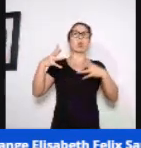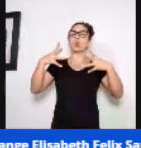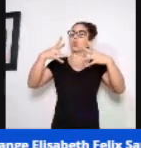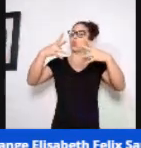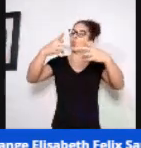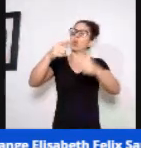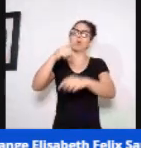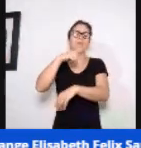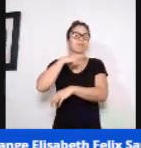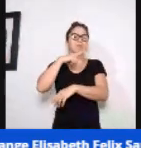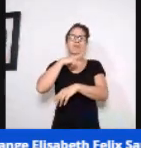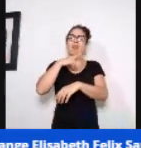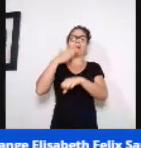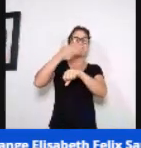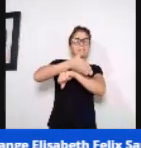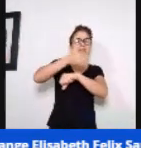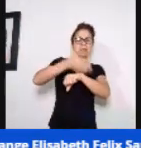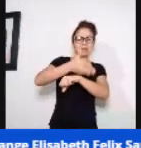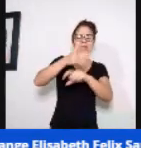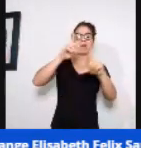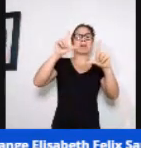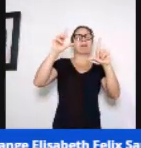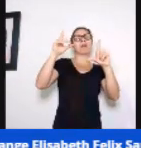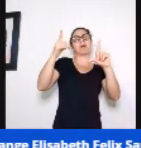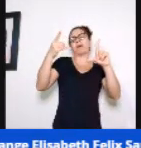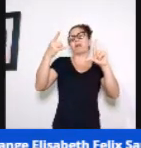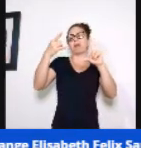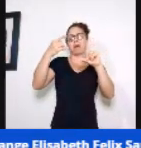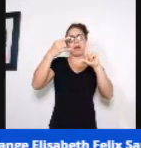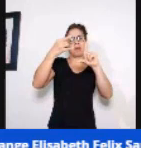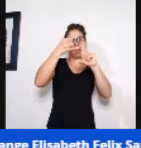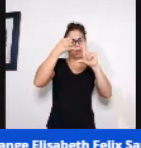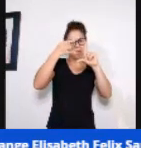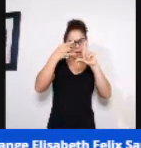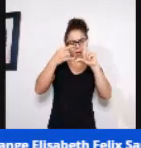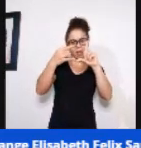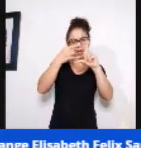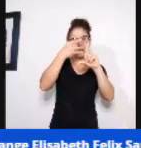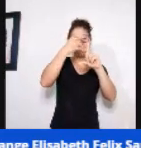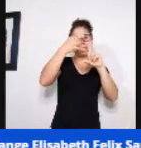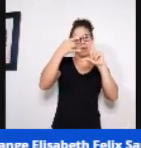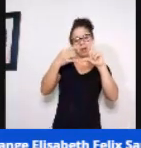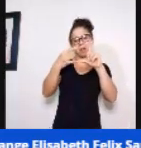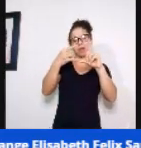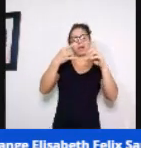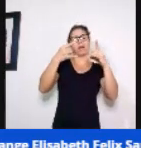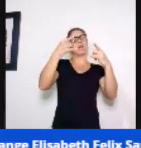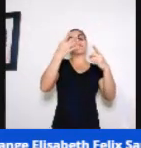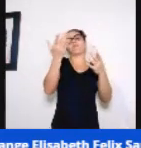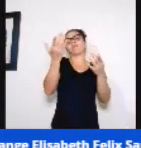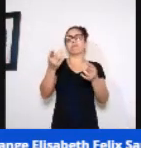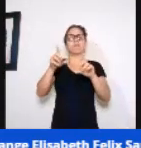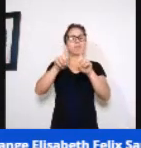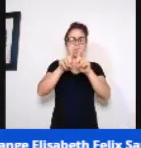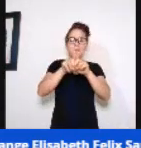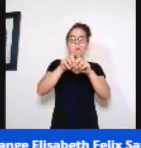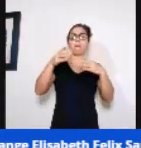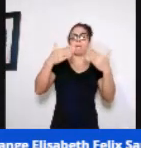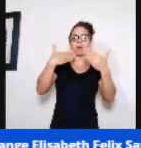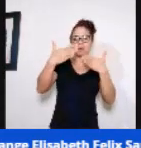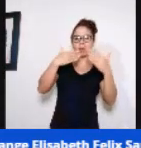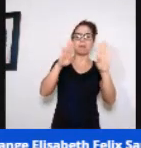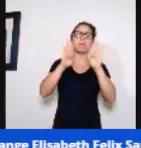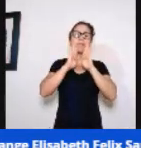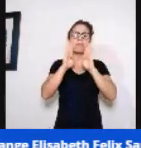nem todos têm acesso a uma sala de bate-papo do Facebook. Então, nós não teríamos que pensar no momento no que seria mais